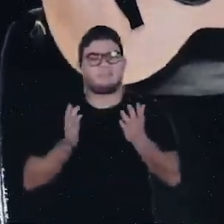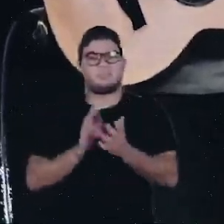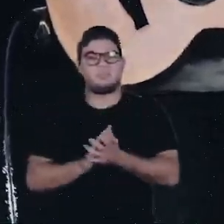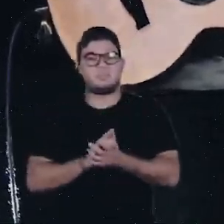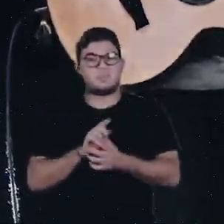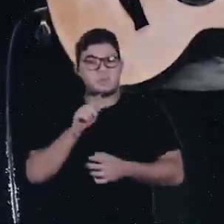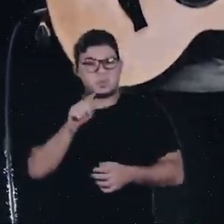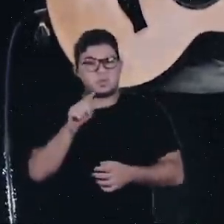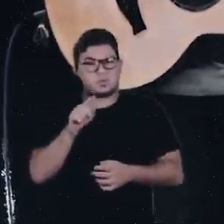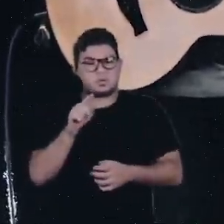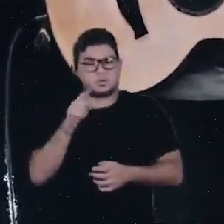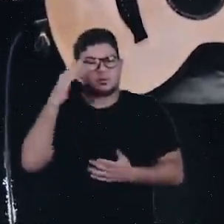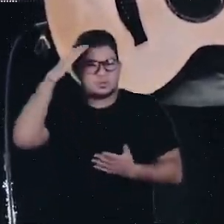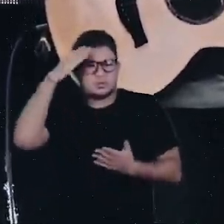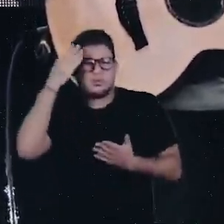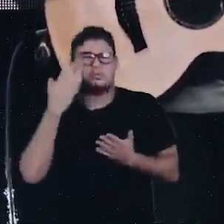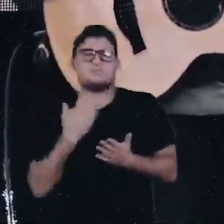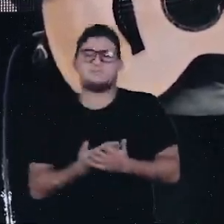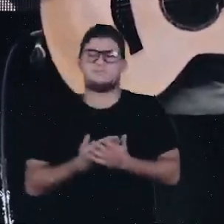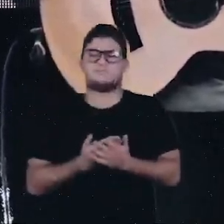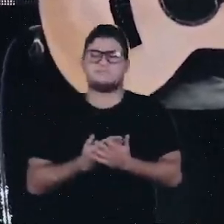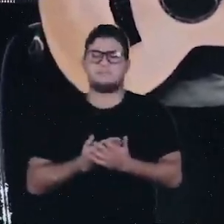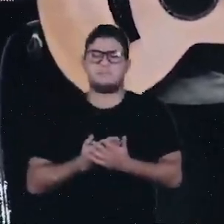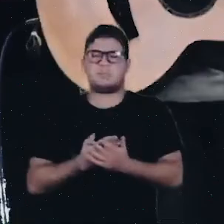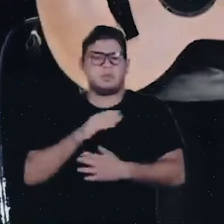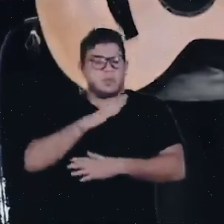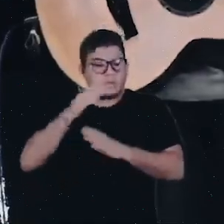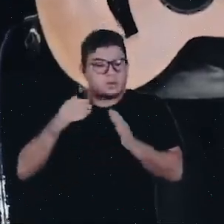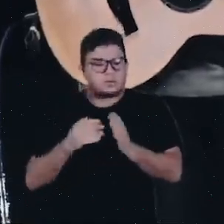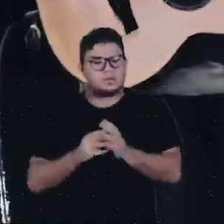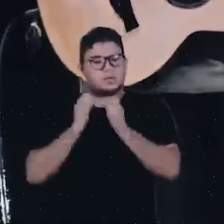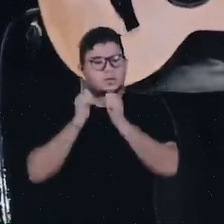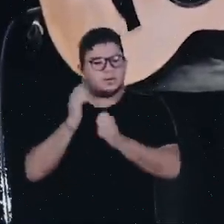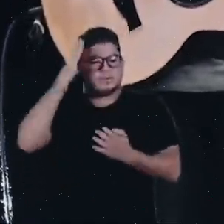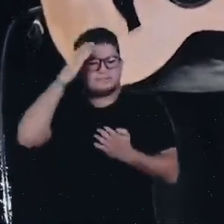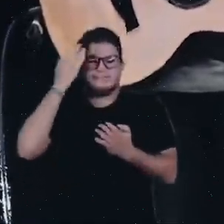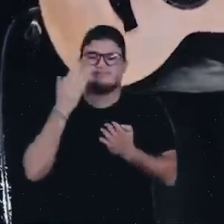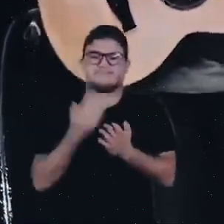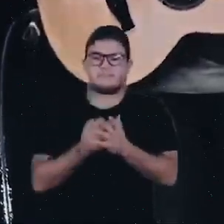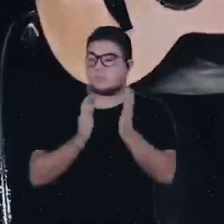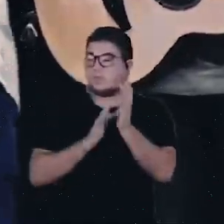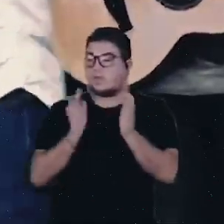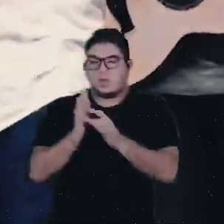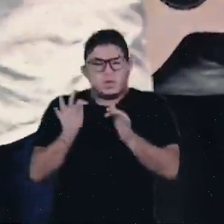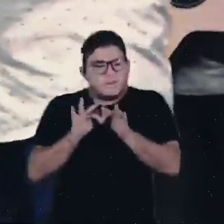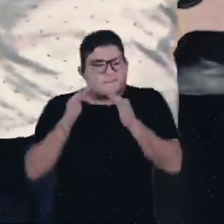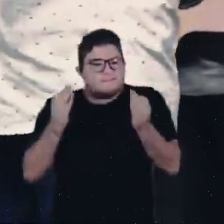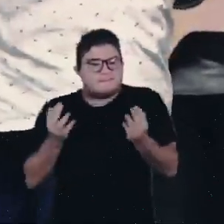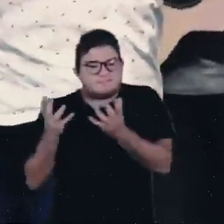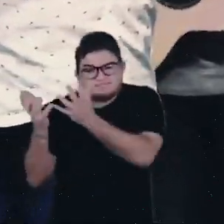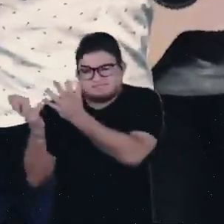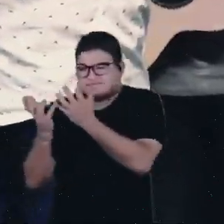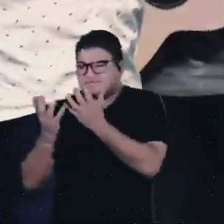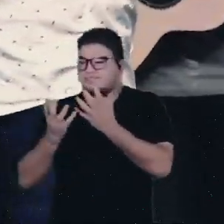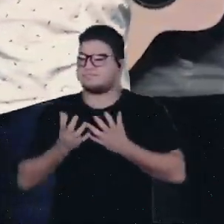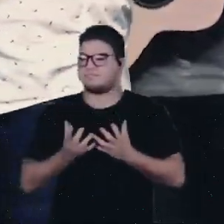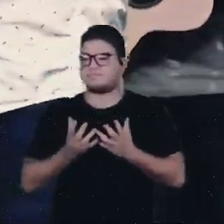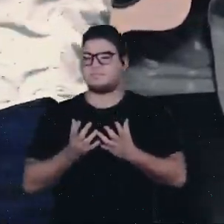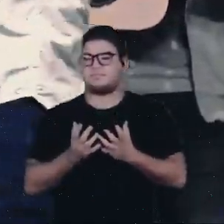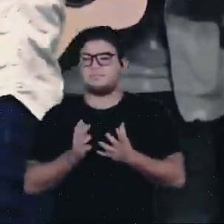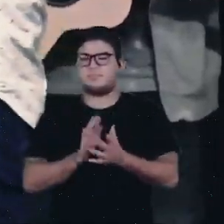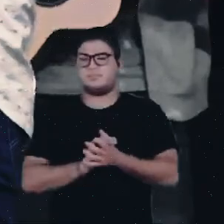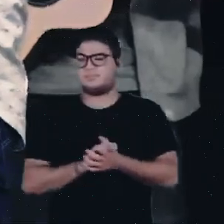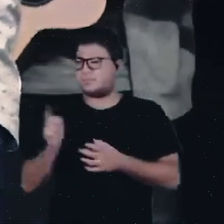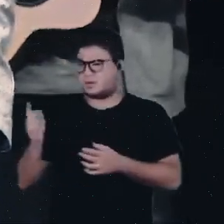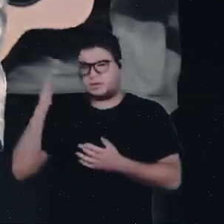podes crer. Tudo é possível que crer. Jesus simplesmente pegou a bola, Ele disse assim: você não